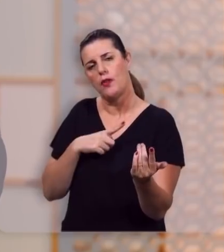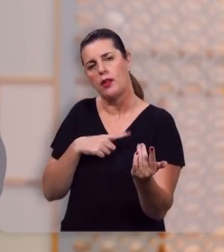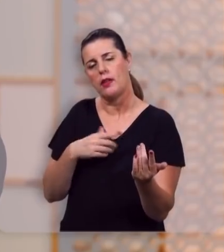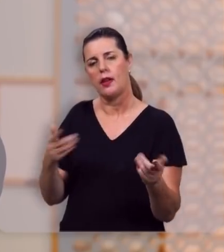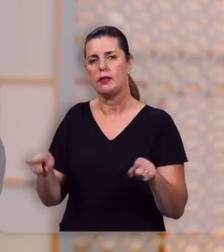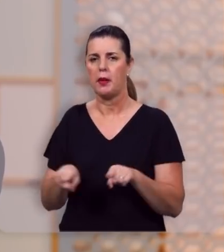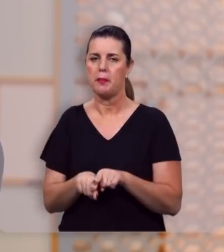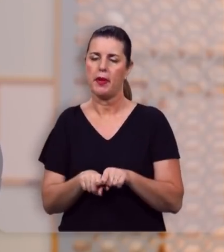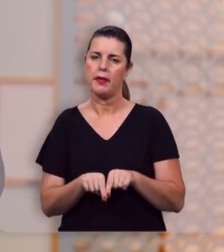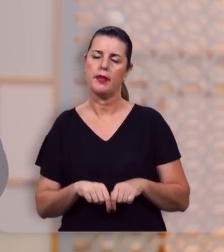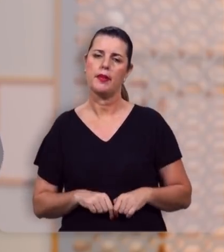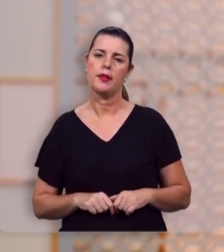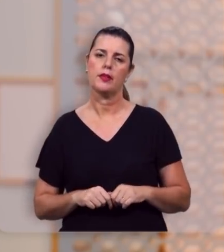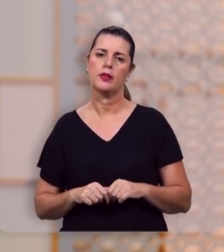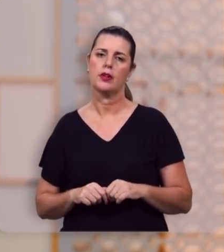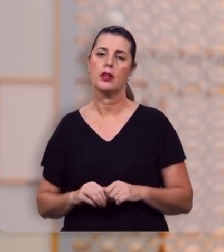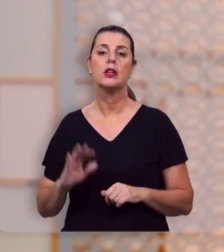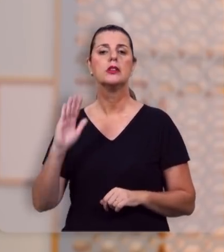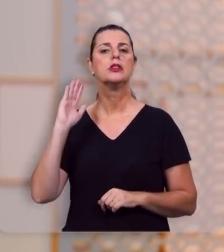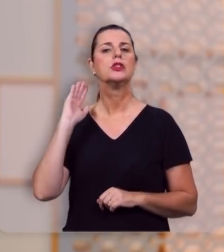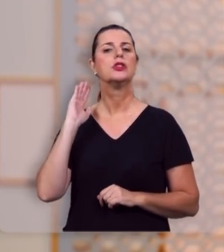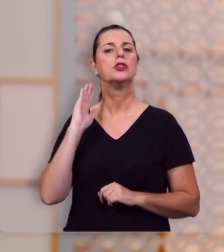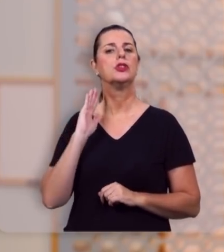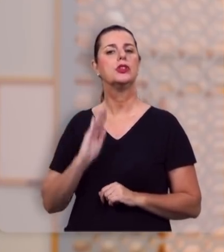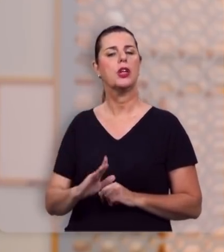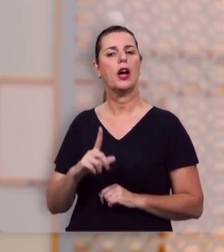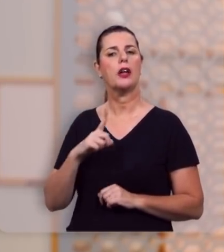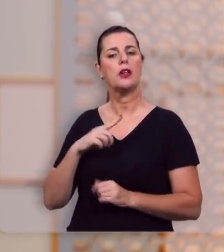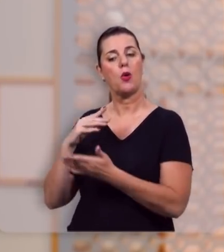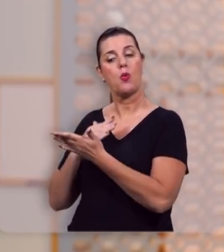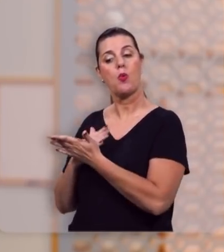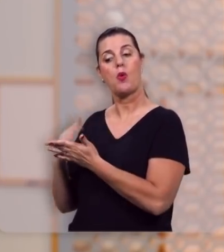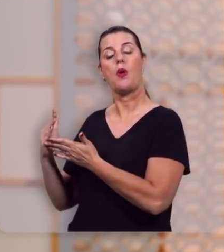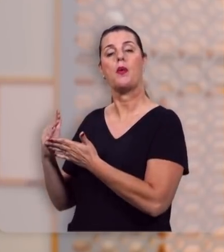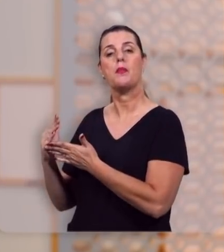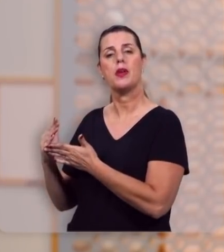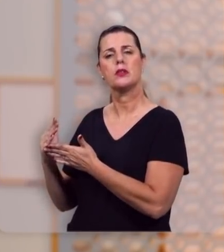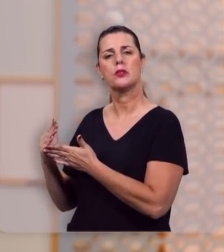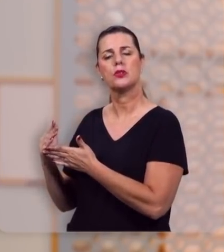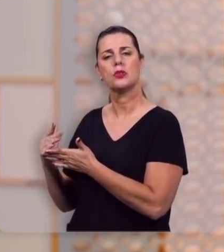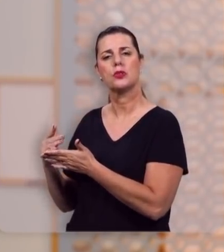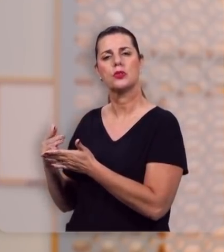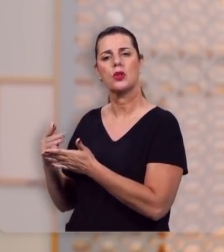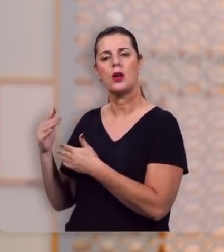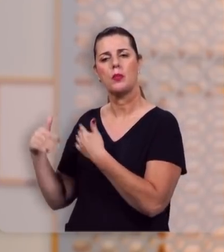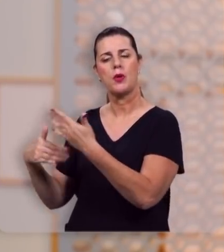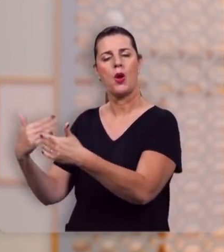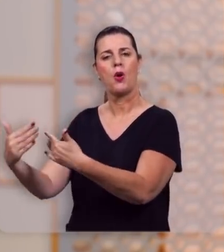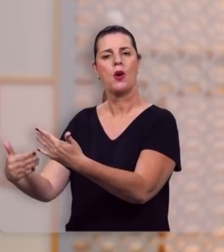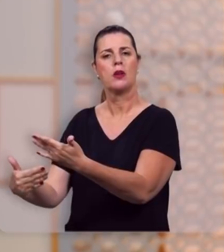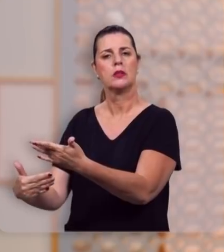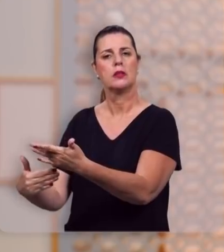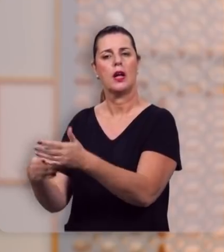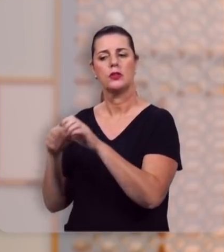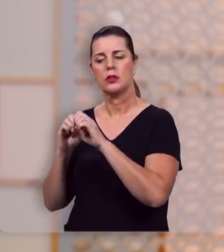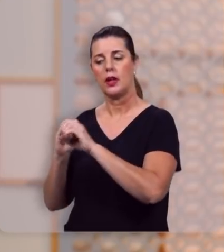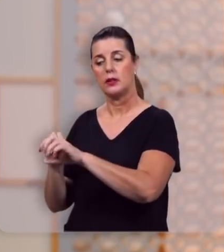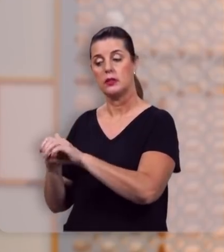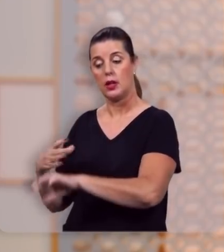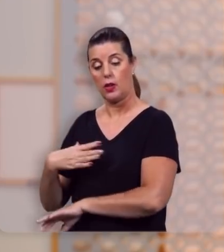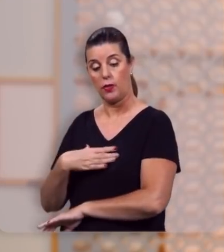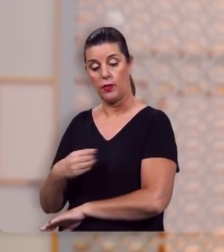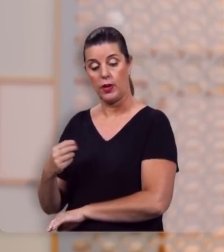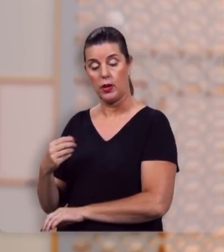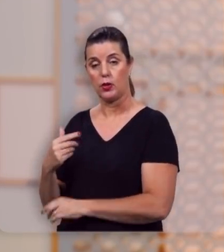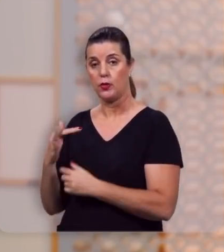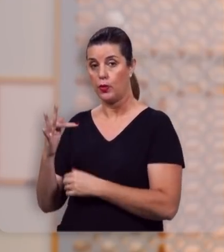agora, já deu start, o começo, o início nesse processo da educação de seus filhos que